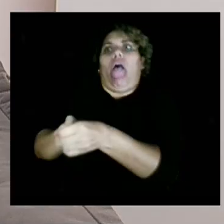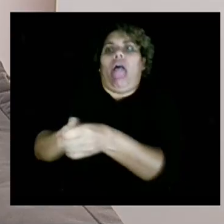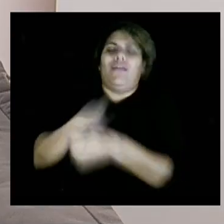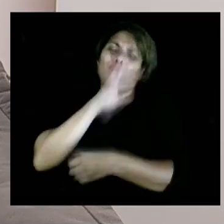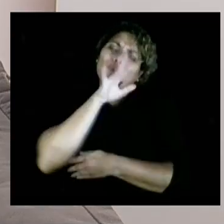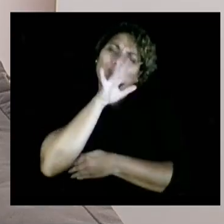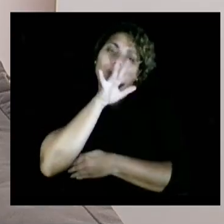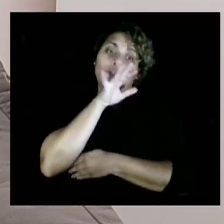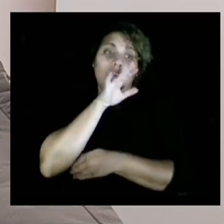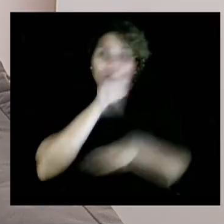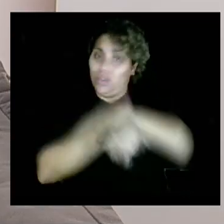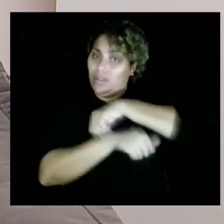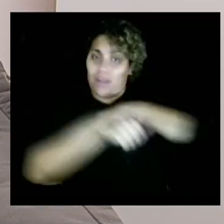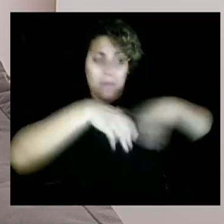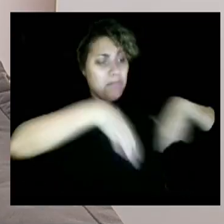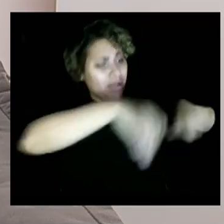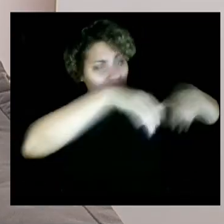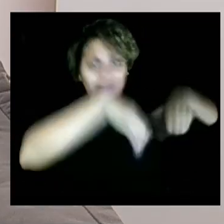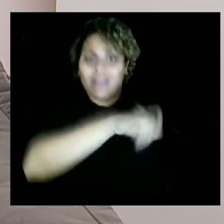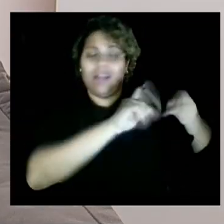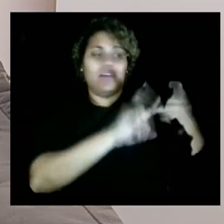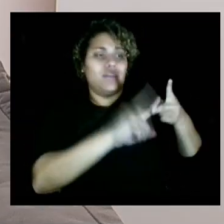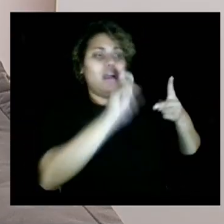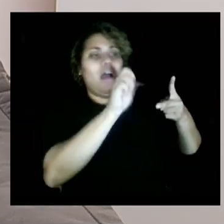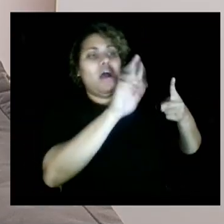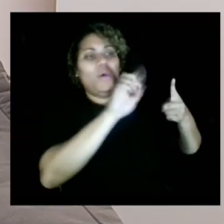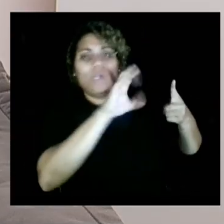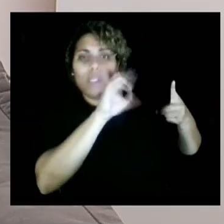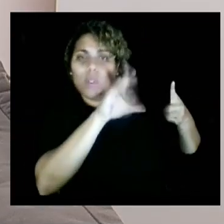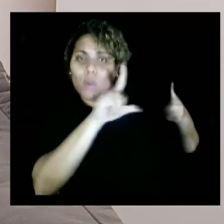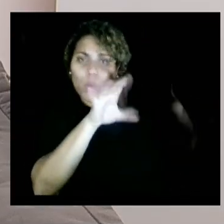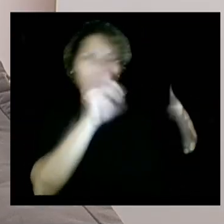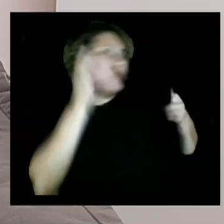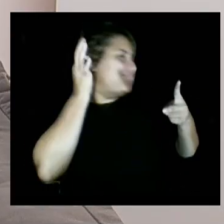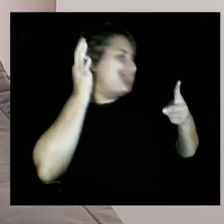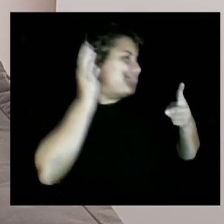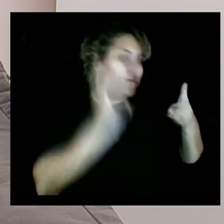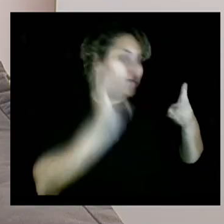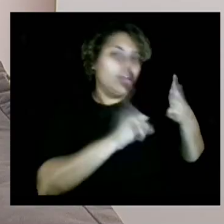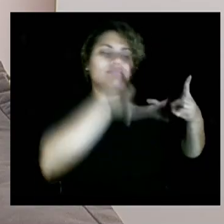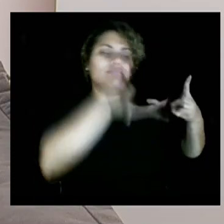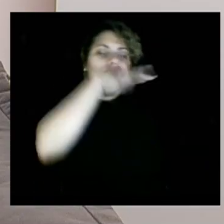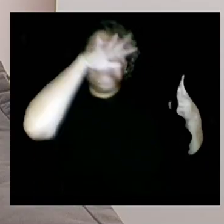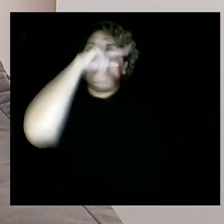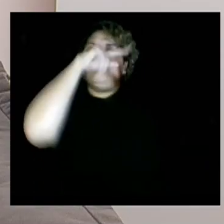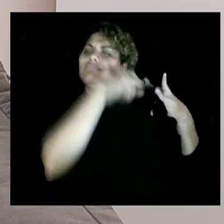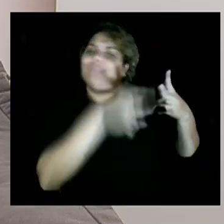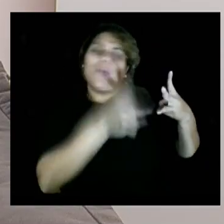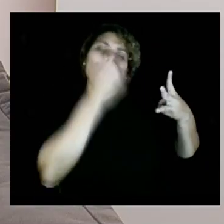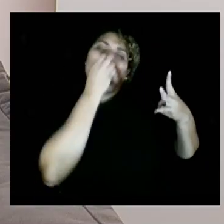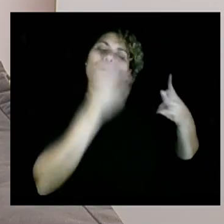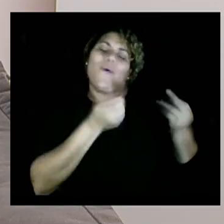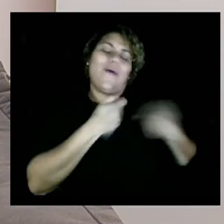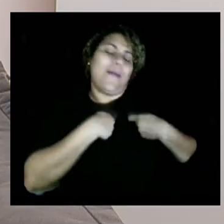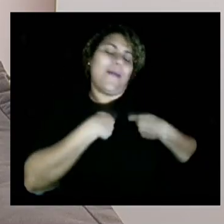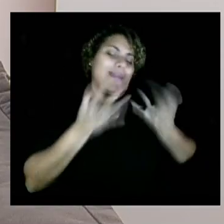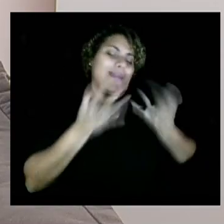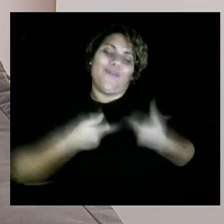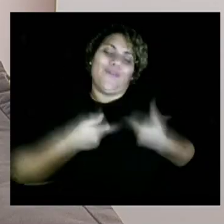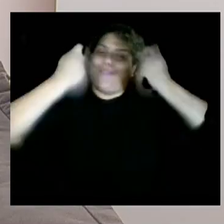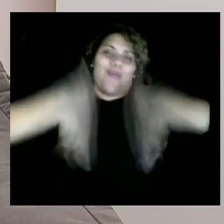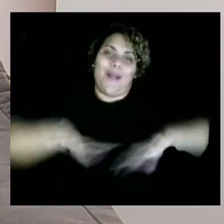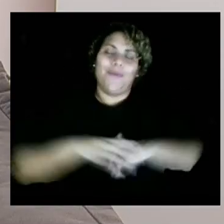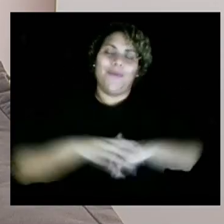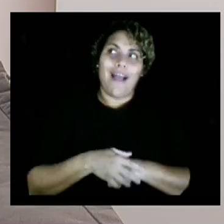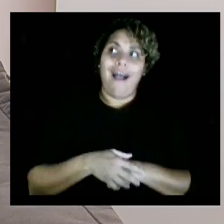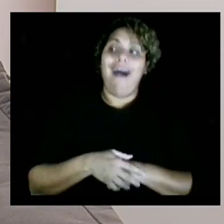aurículo, são formas naturais da gente tratar. É maravilhoso. Você fez o curso, então, da